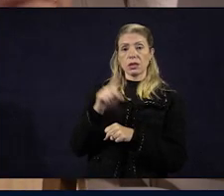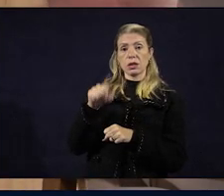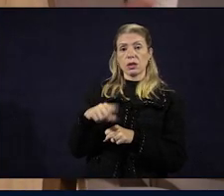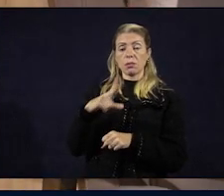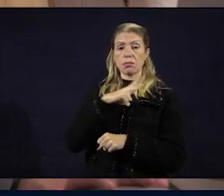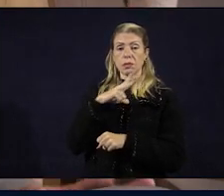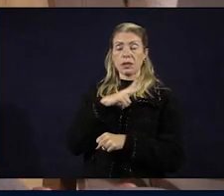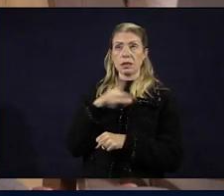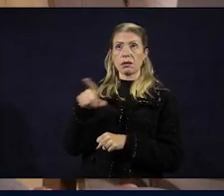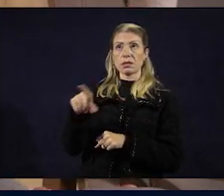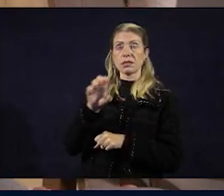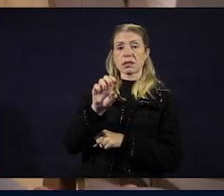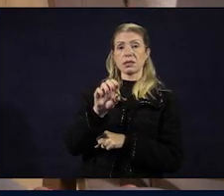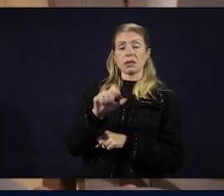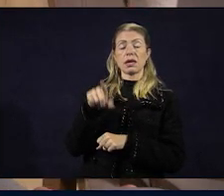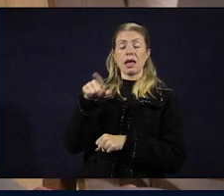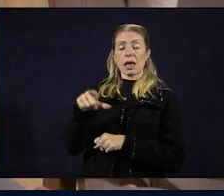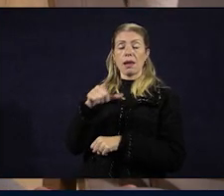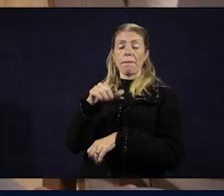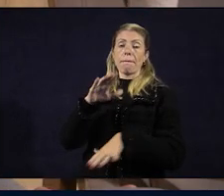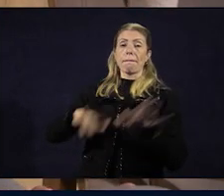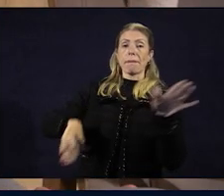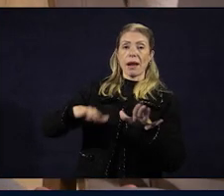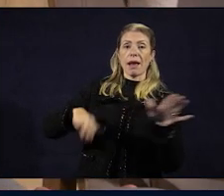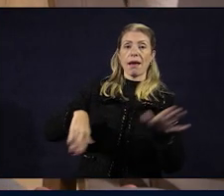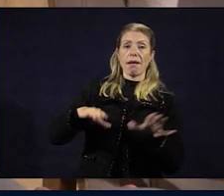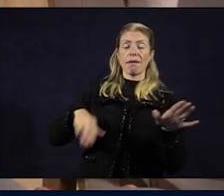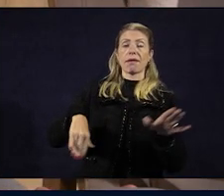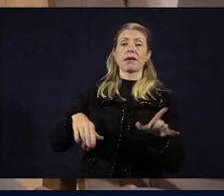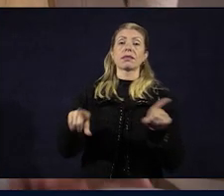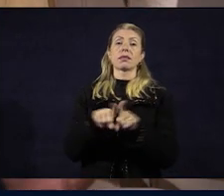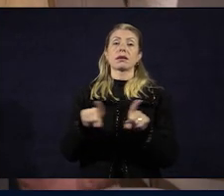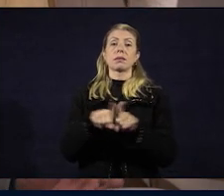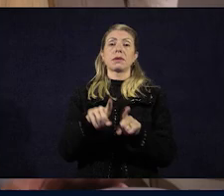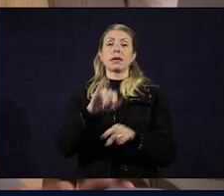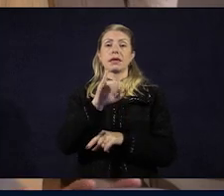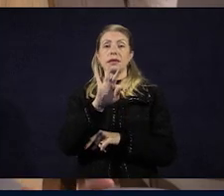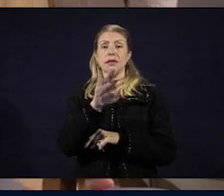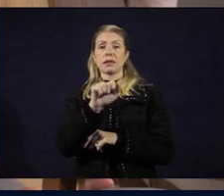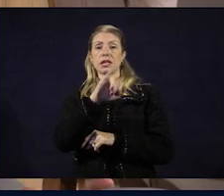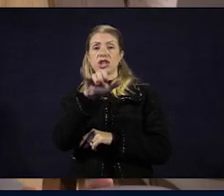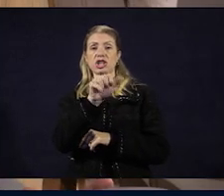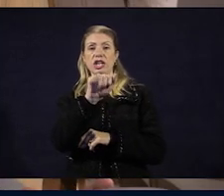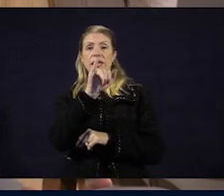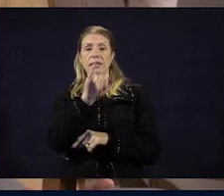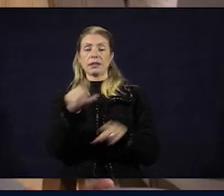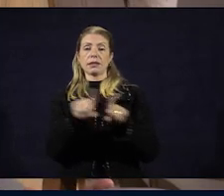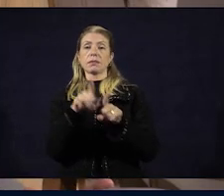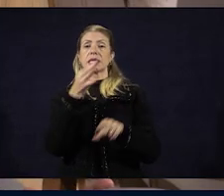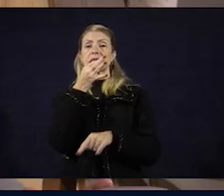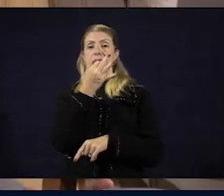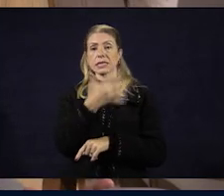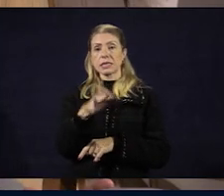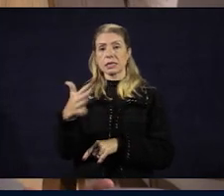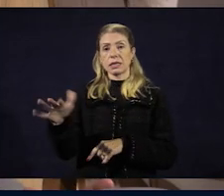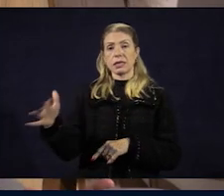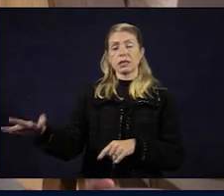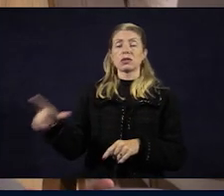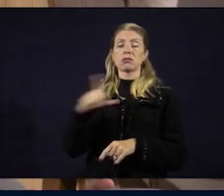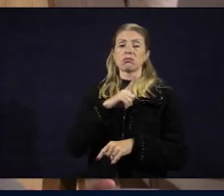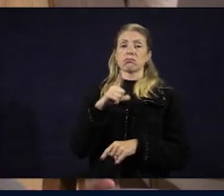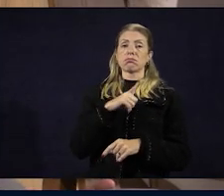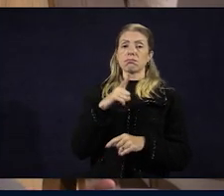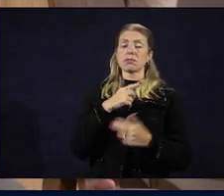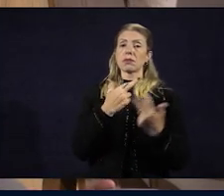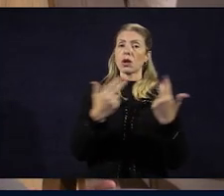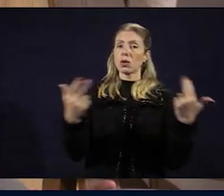São Sebastião, aqui no litoral paulista, o Porto de Itajaí e o Porto de Santos, que é uma agenda também emblemática, desafiante